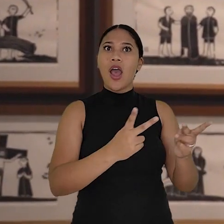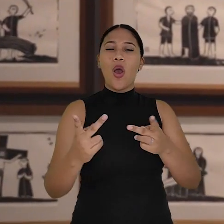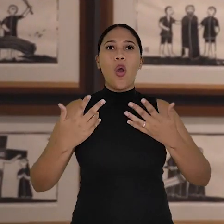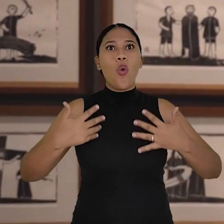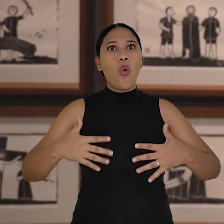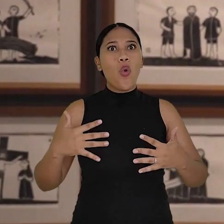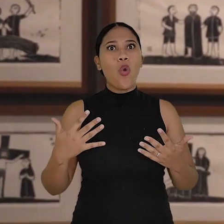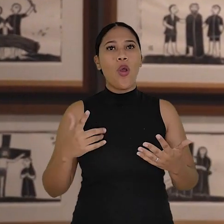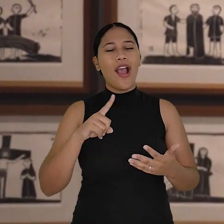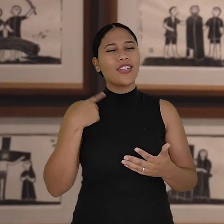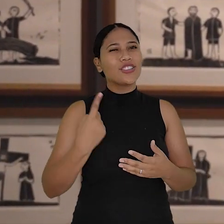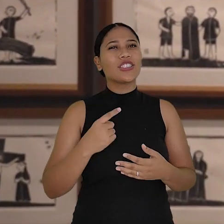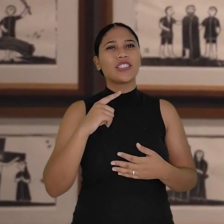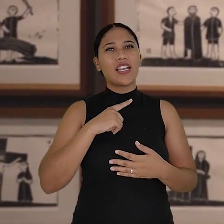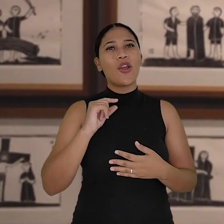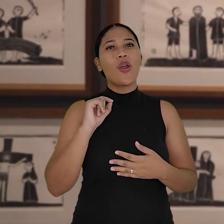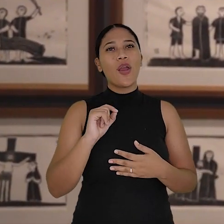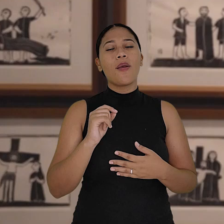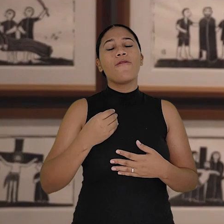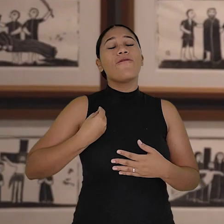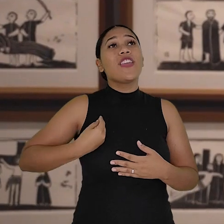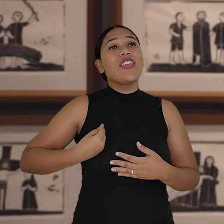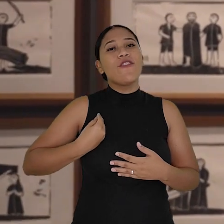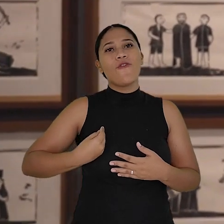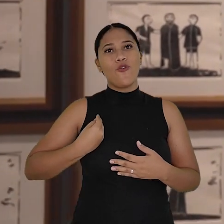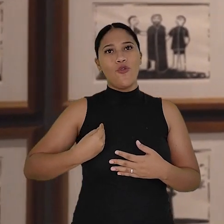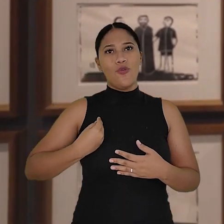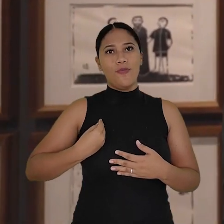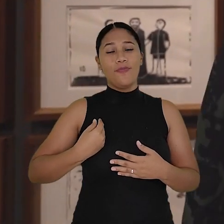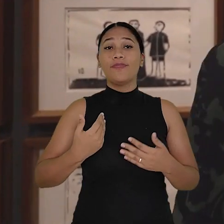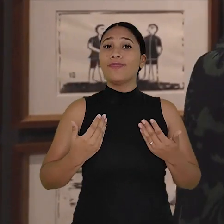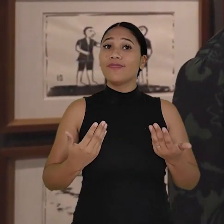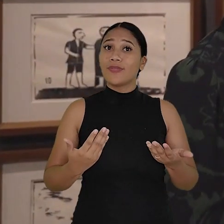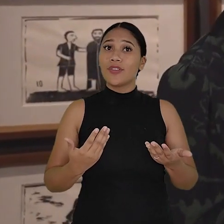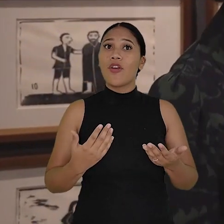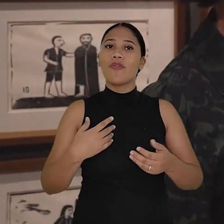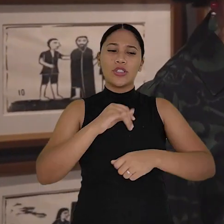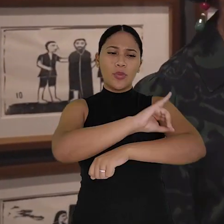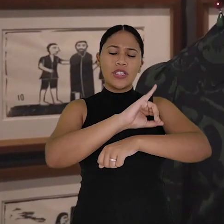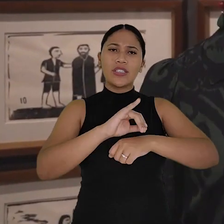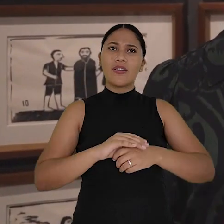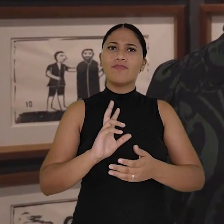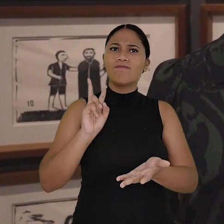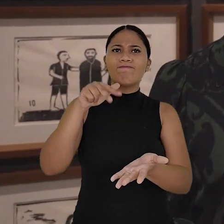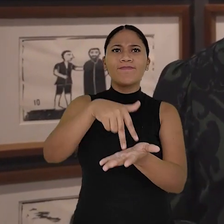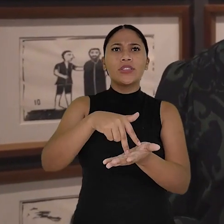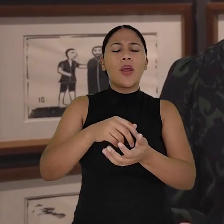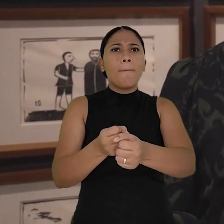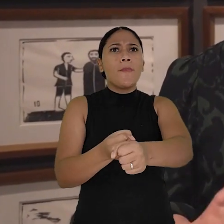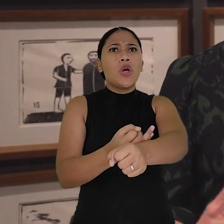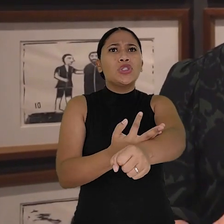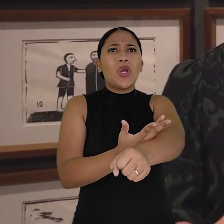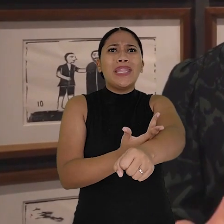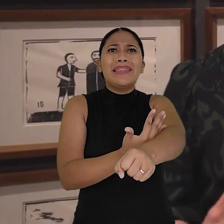tá? A gente ainda pegou o J. Borges vivo, né? Então ele foi na exposição, ficou todo